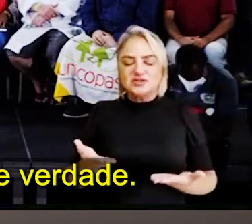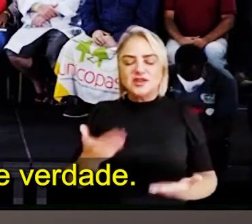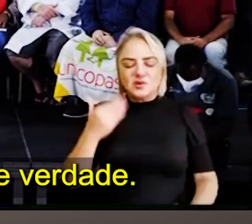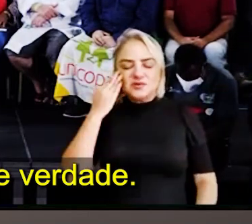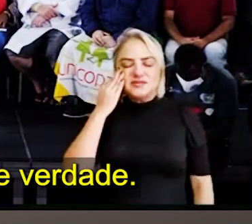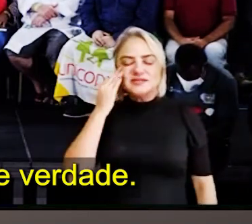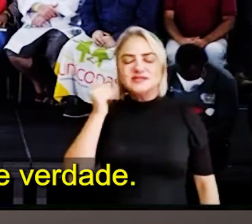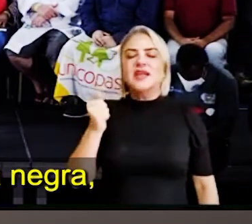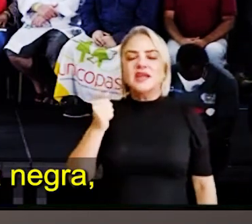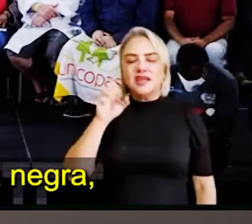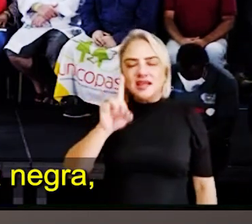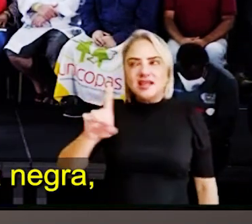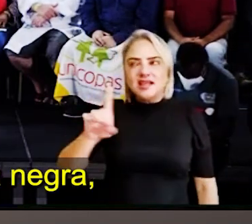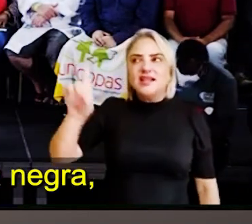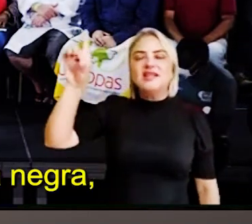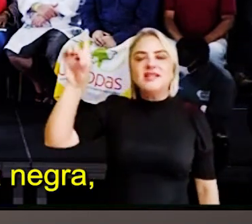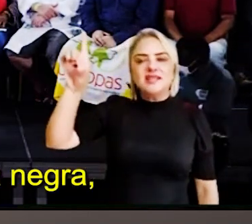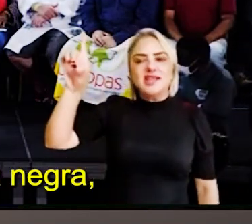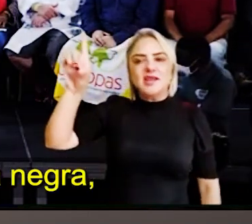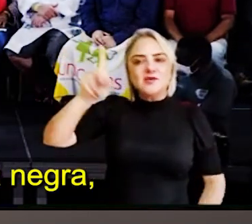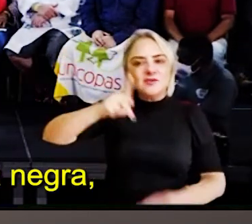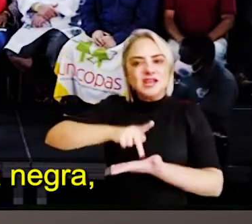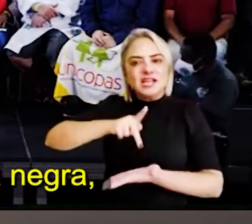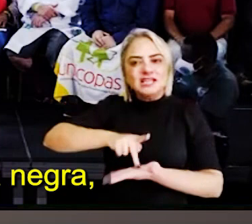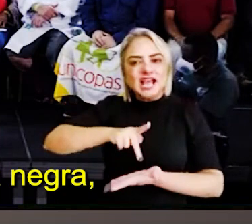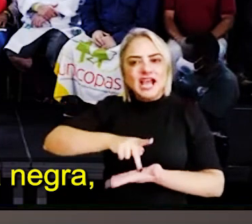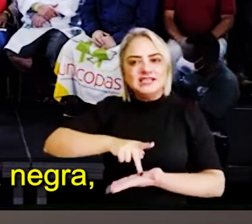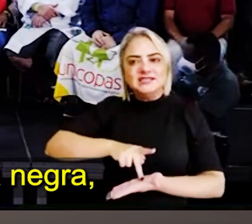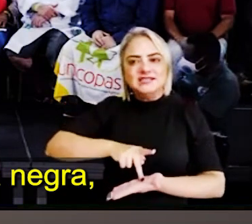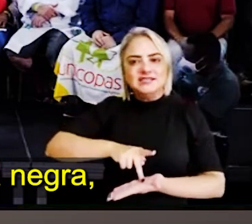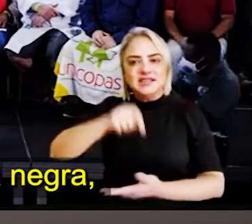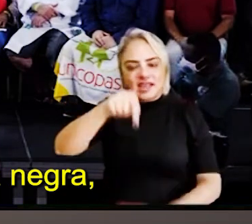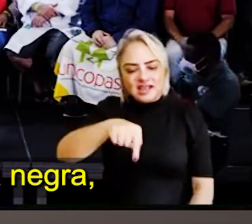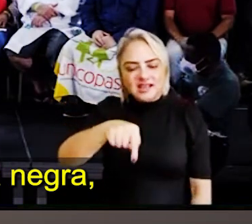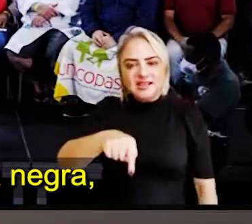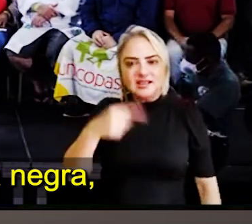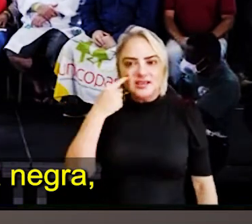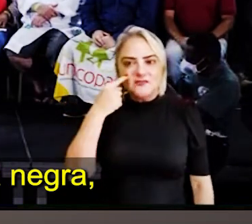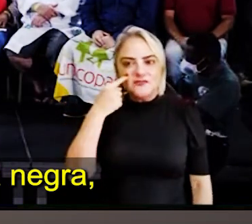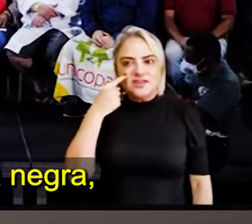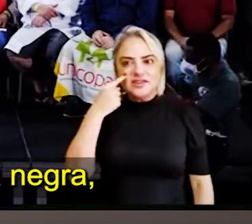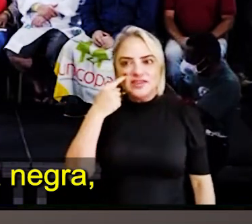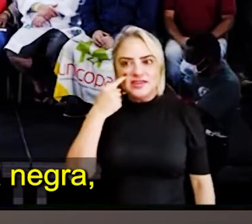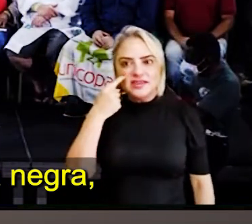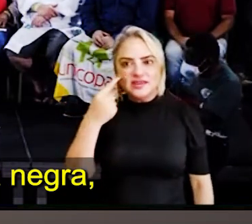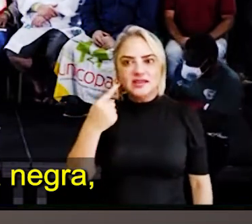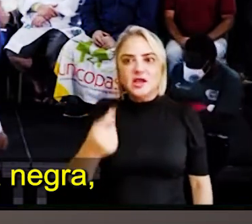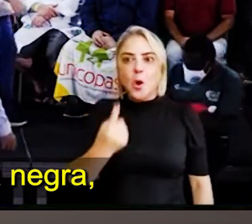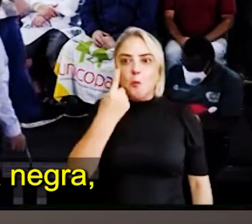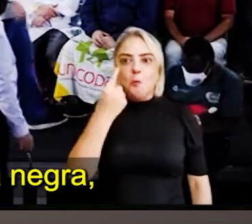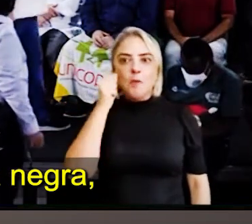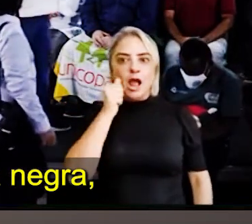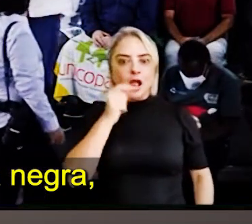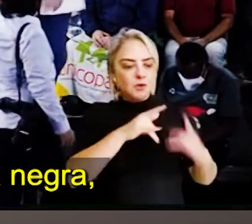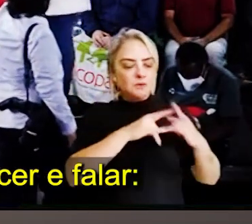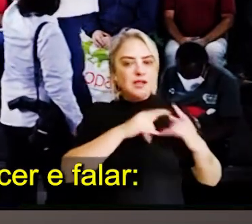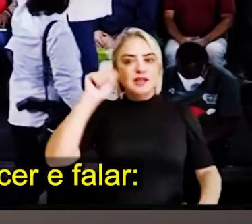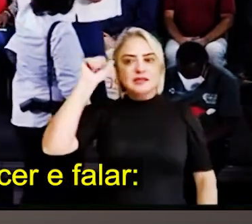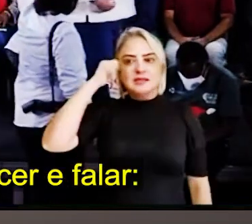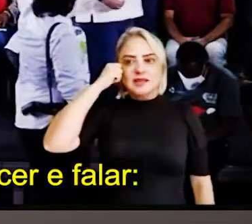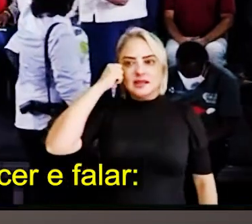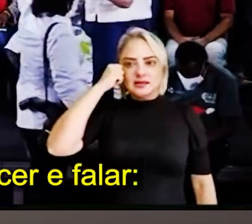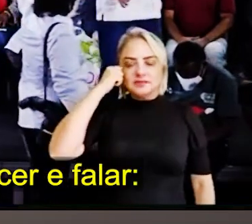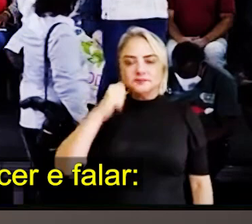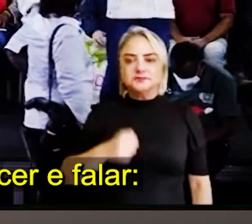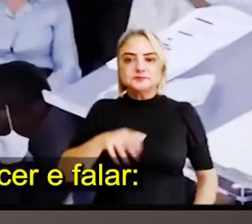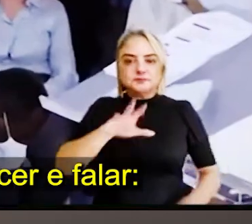Deus existe de verdade. Foi aqui que eu vi uma companheira negra,